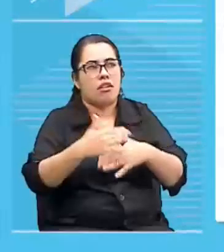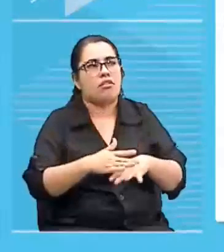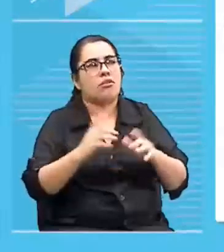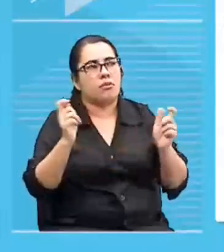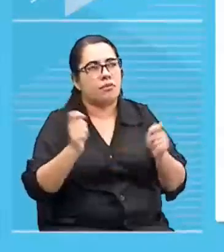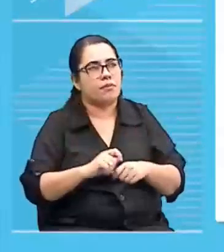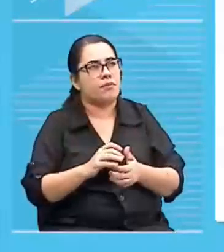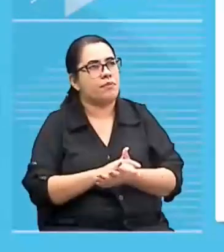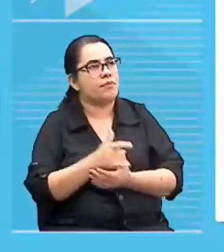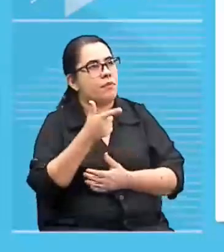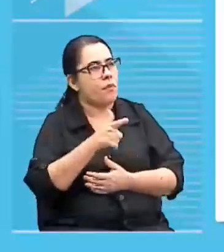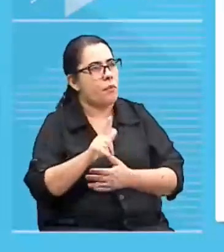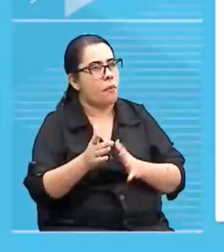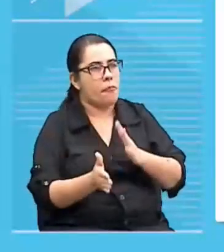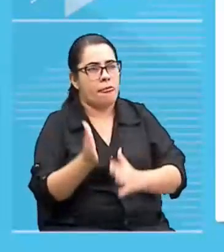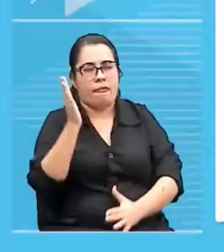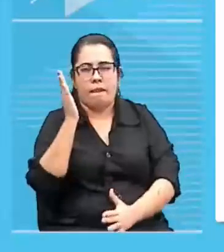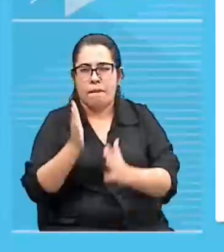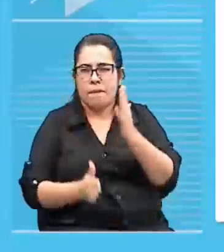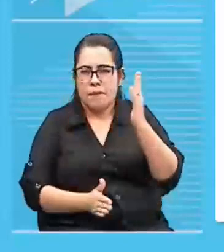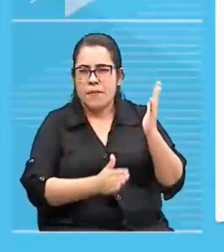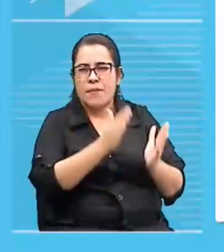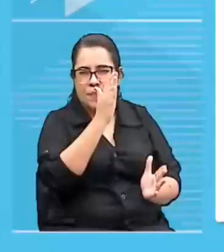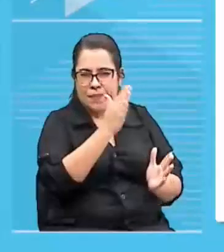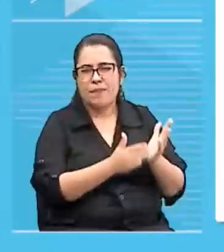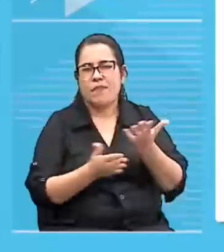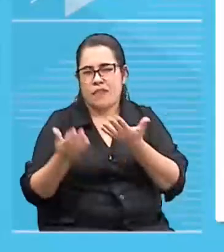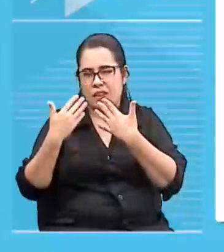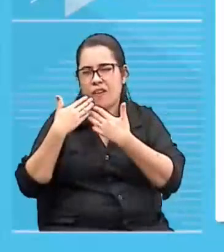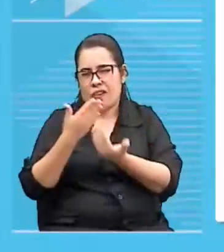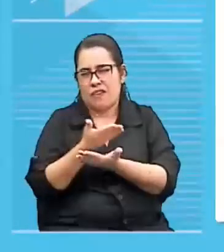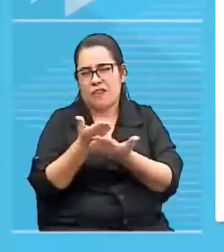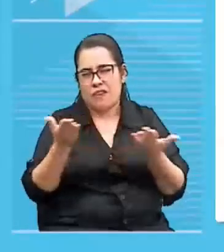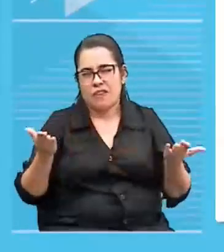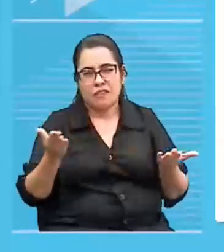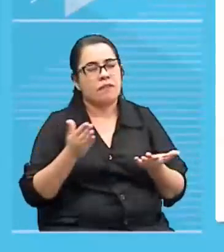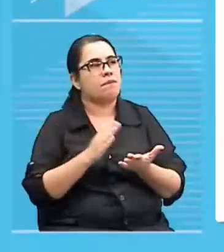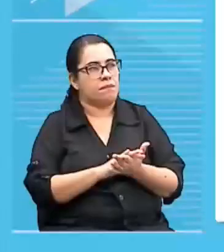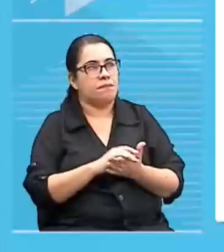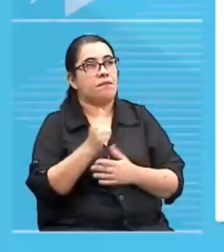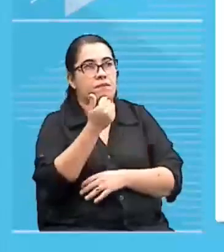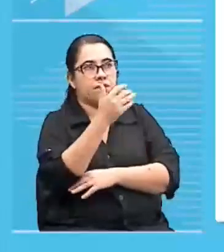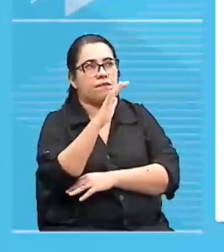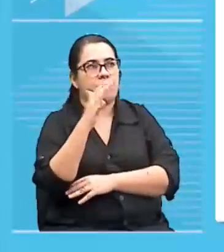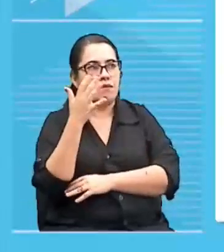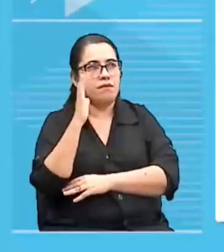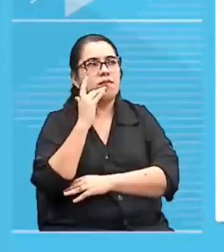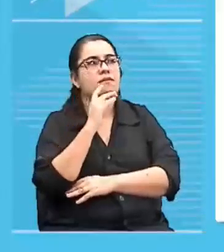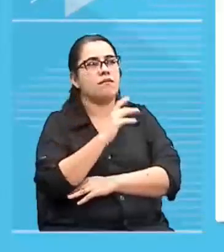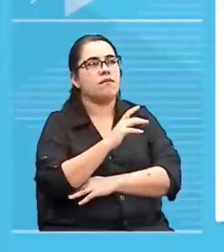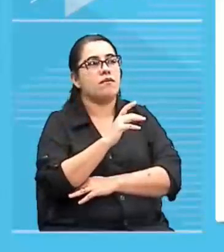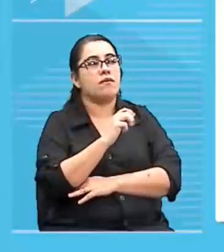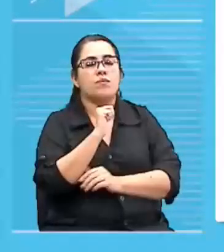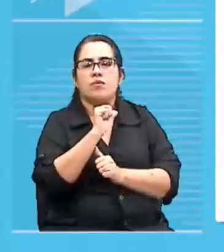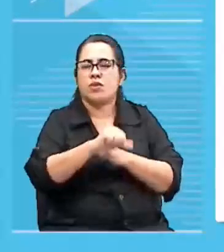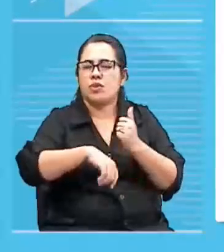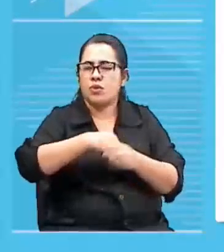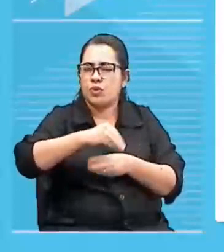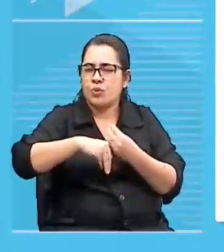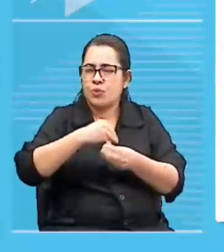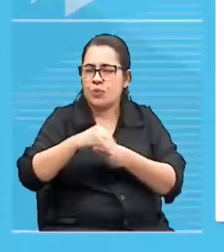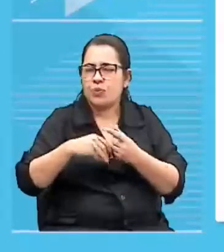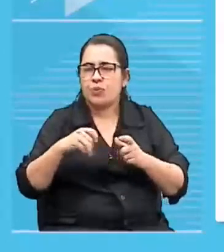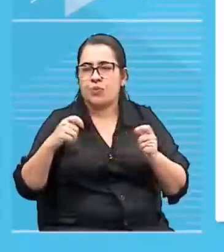outro robô que eu trouxe para vocês. Esse robô aqui, ele é um robô ambiental híbrido, que ele